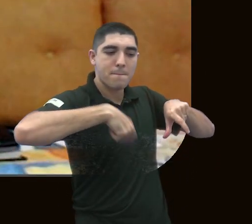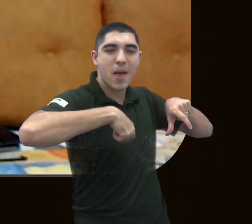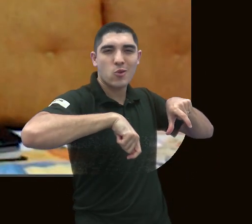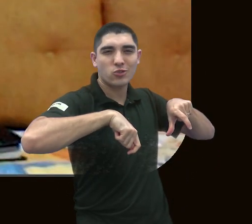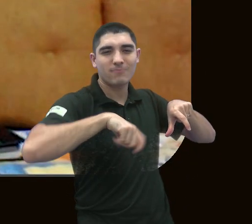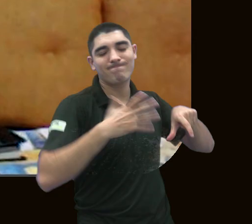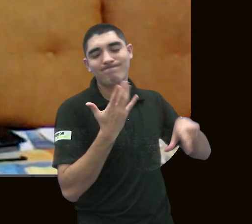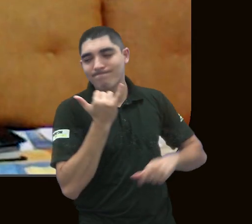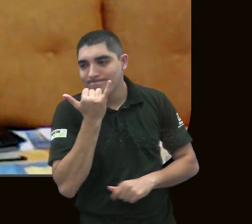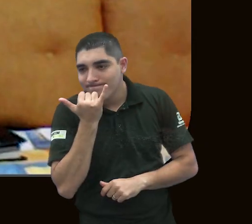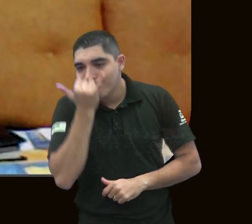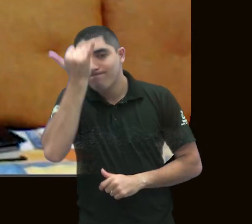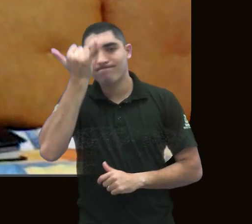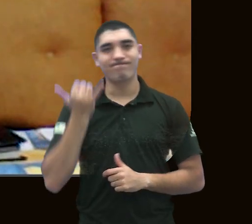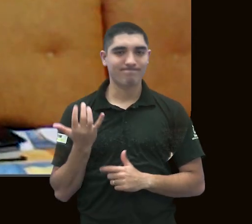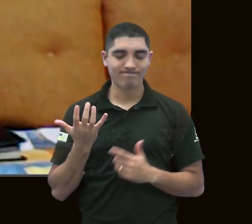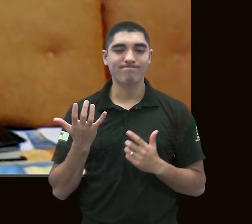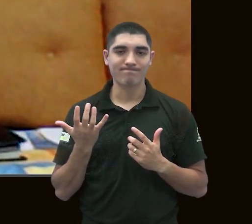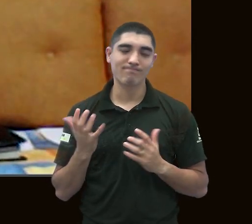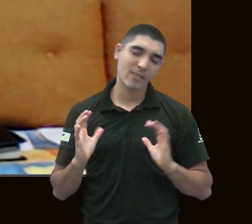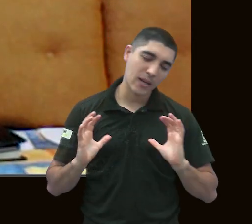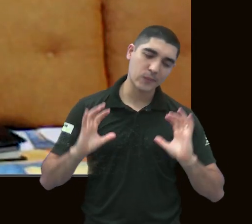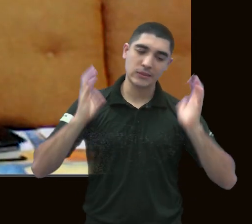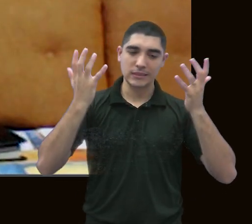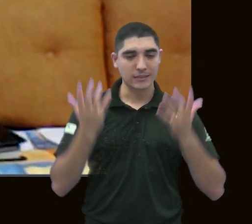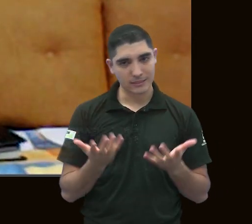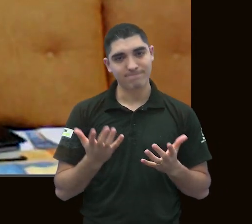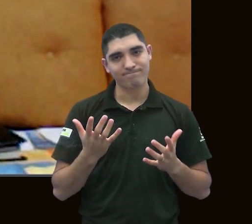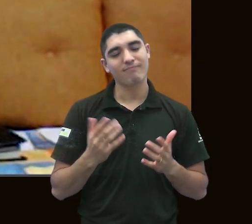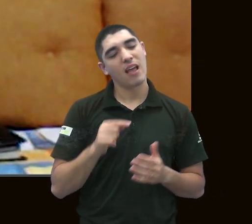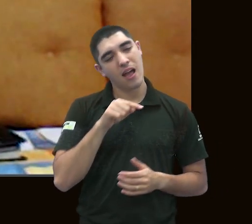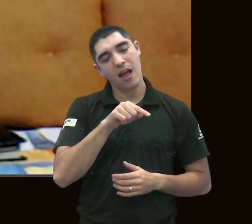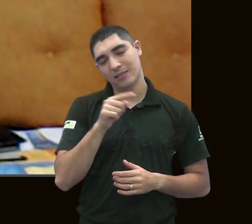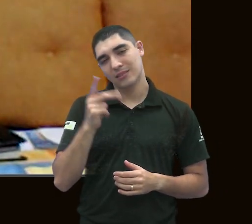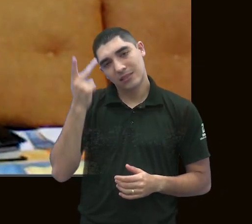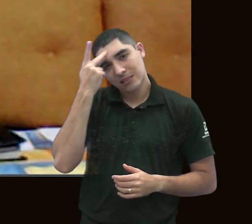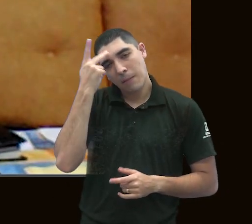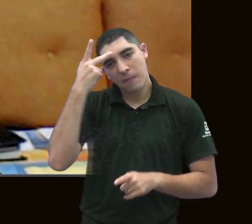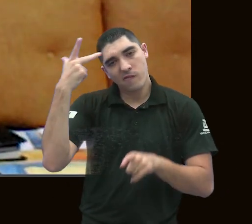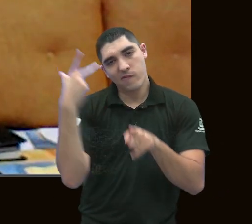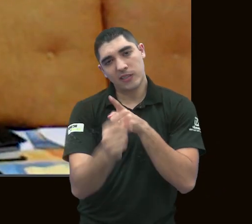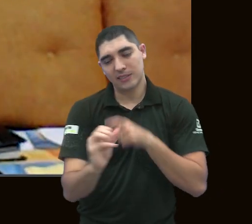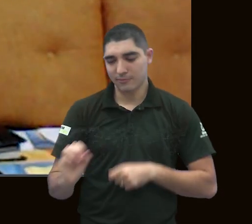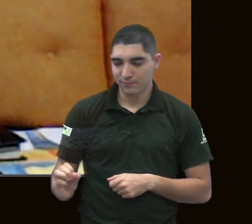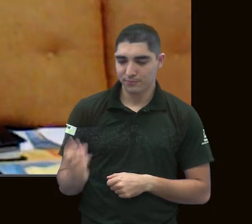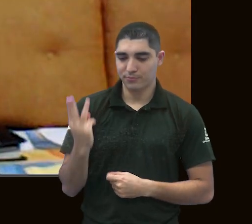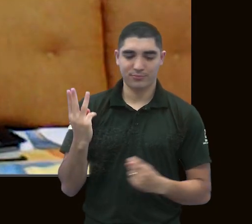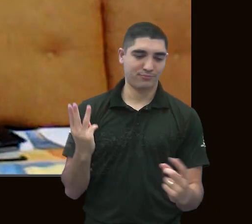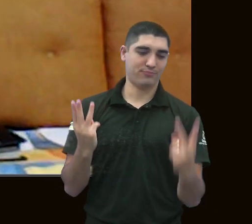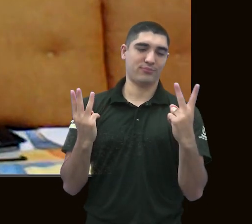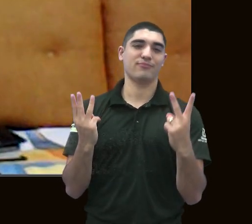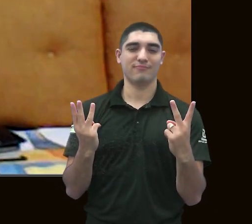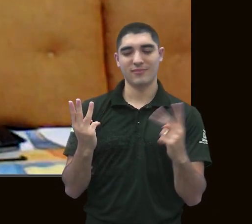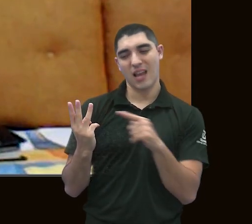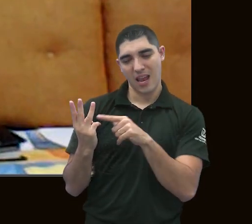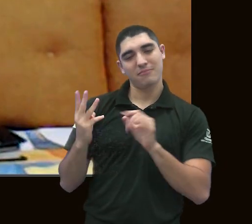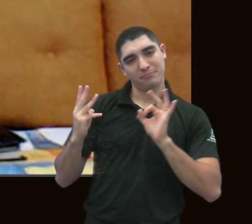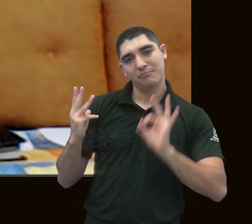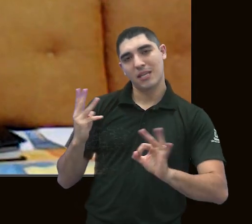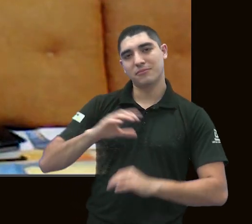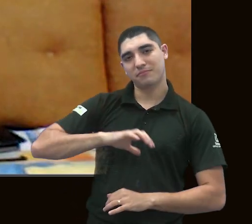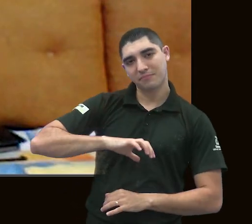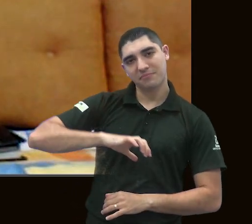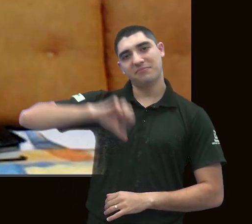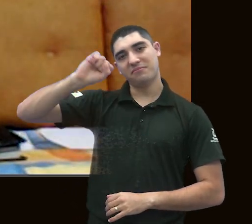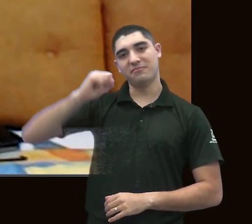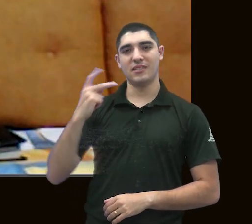pênalti durante o jogo que cravou lá o 3-2 para o São Paulo, né? E o